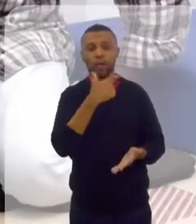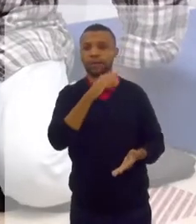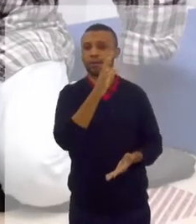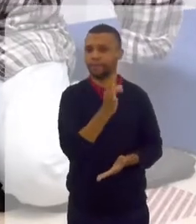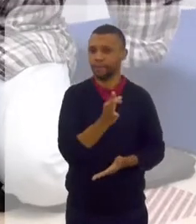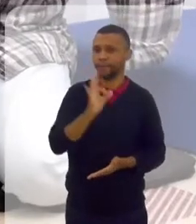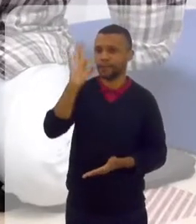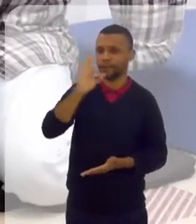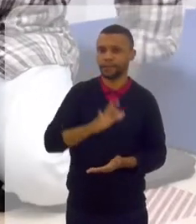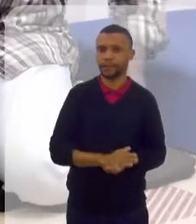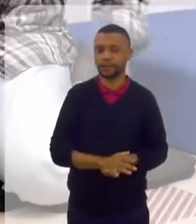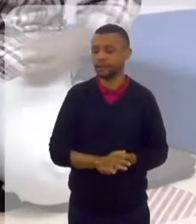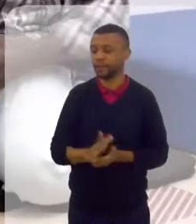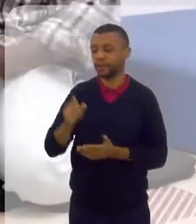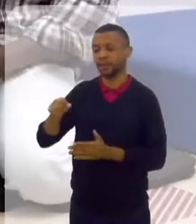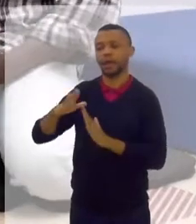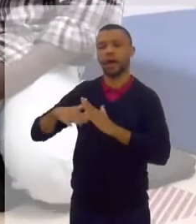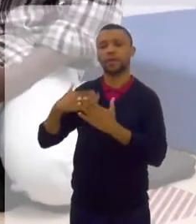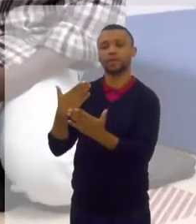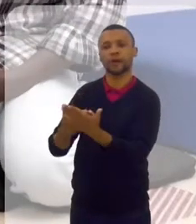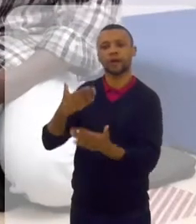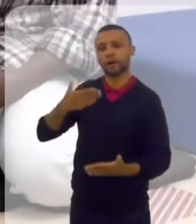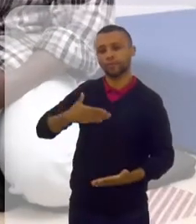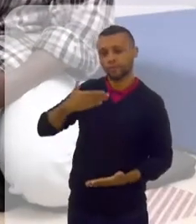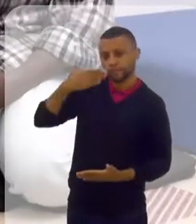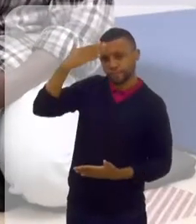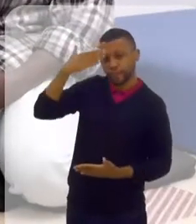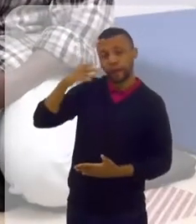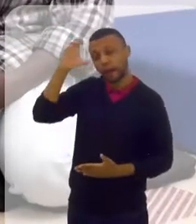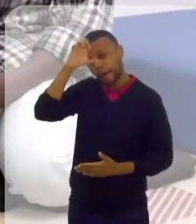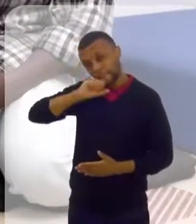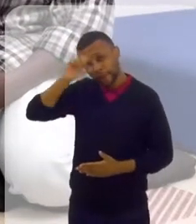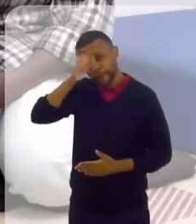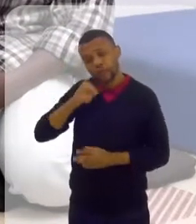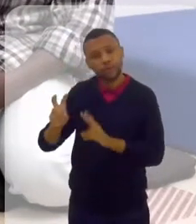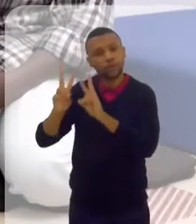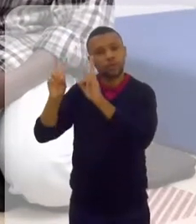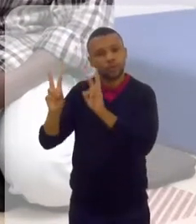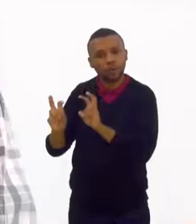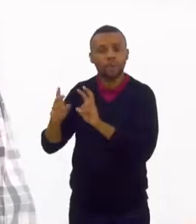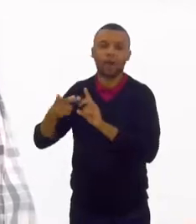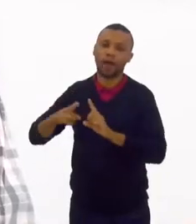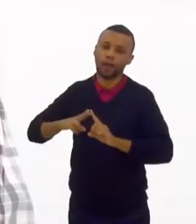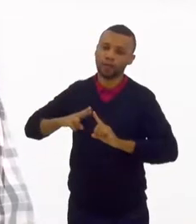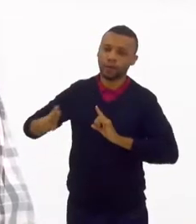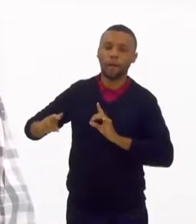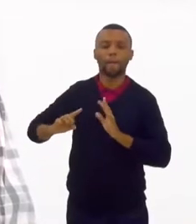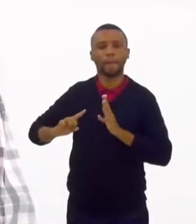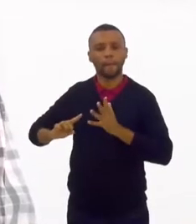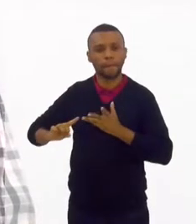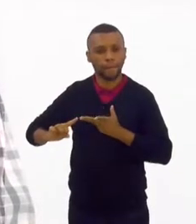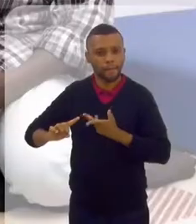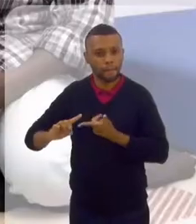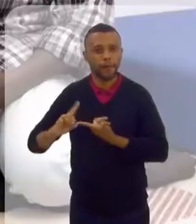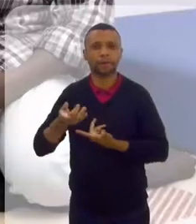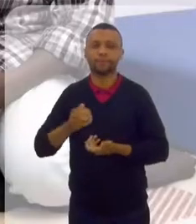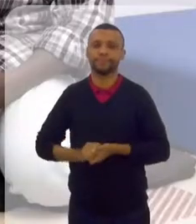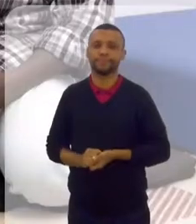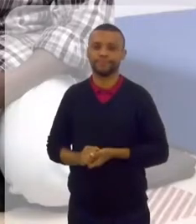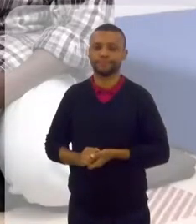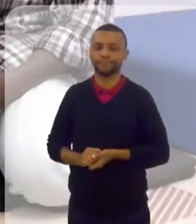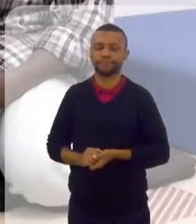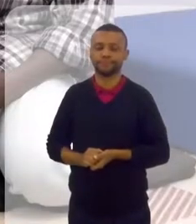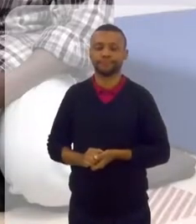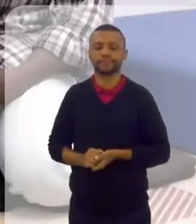língua francesa, uhum, e a escola islâmica, onde ela aprende sobre a religião e tudo mais. Tudo mais. Se